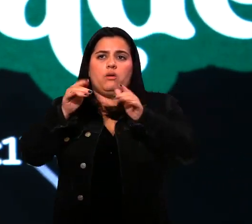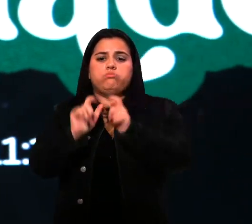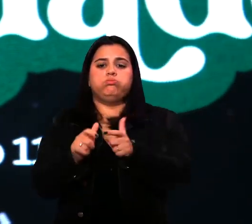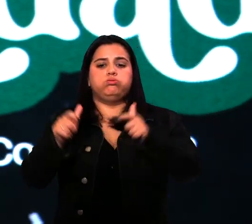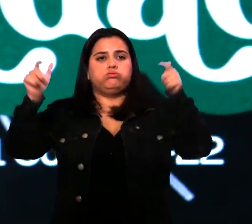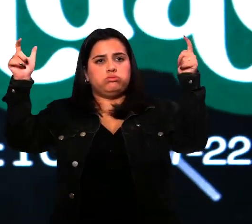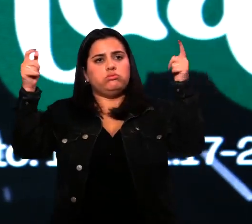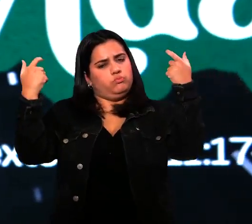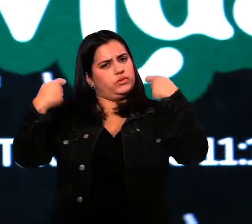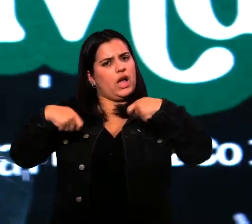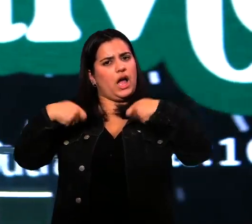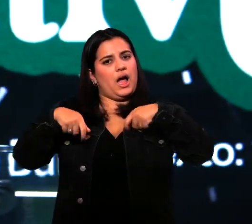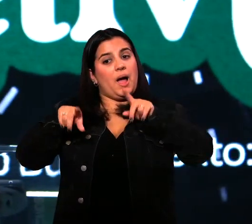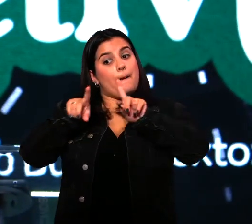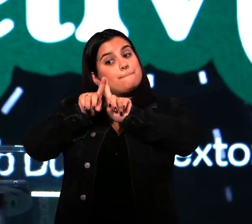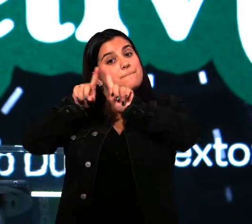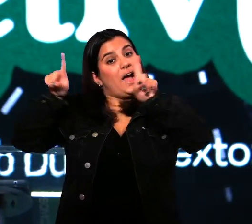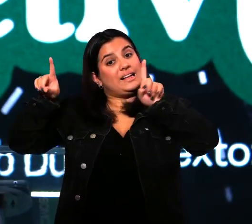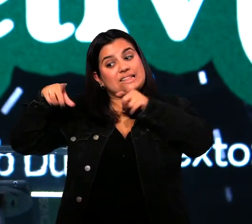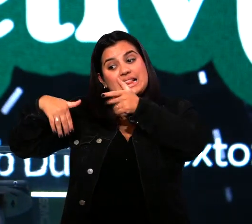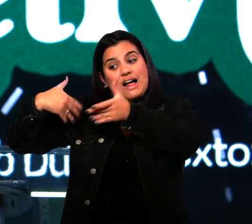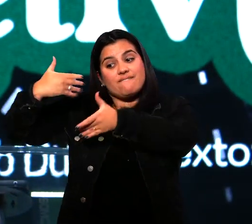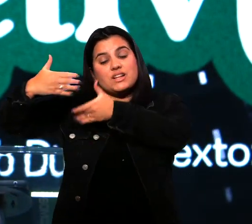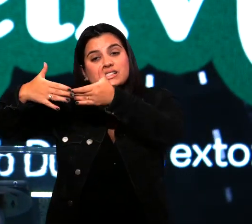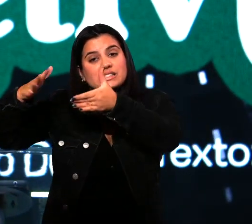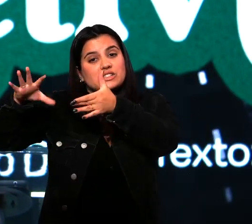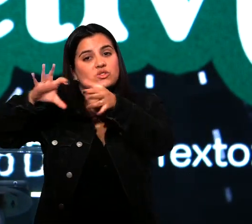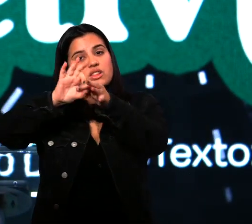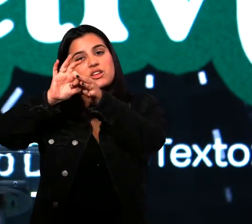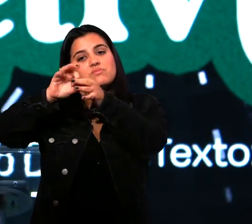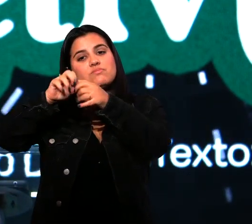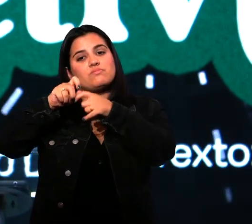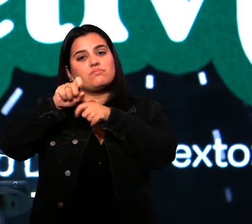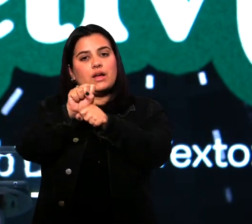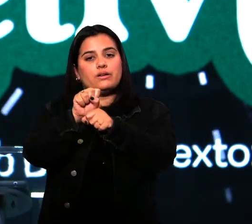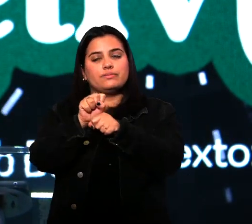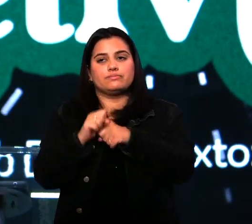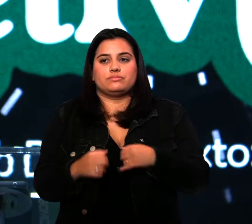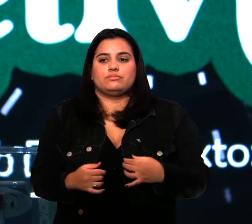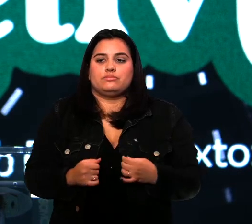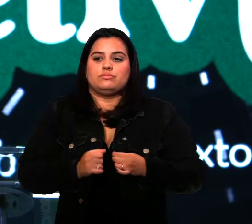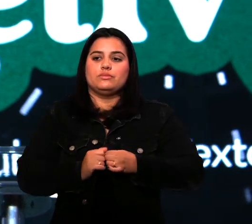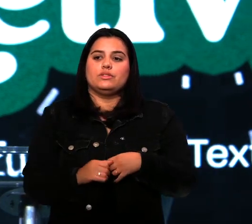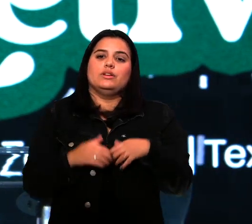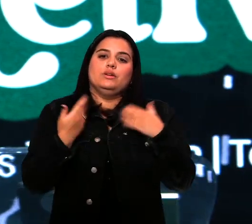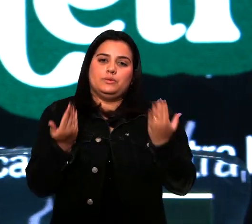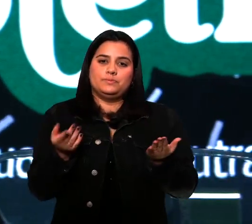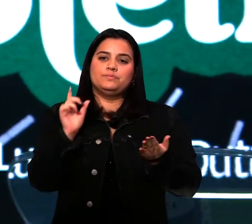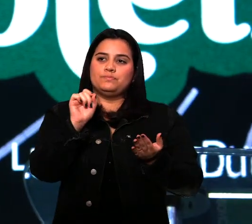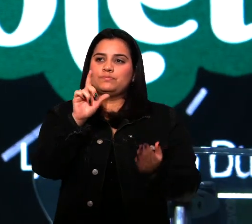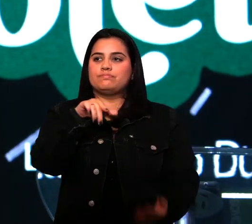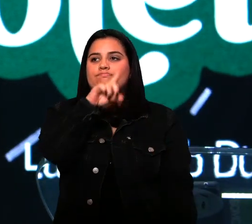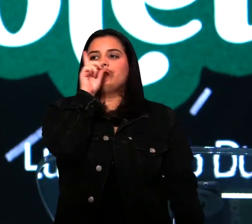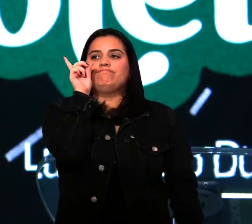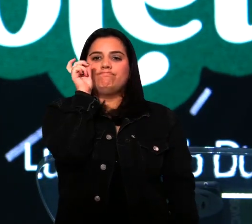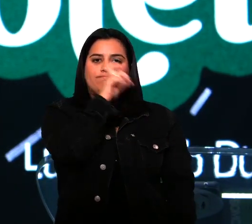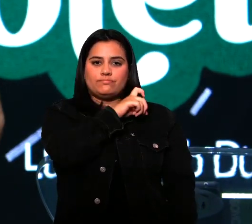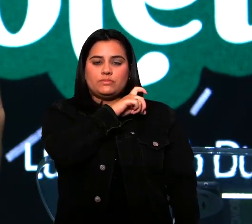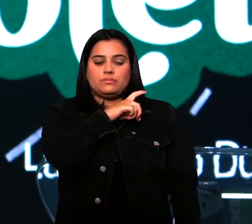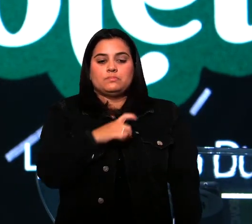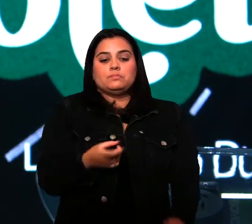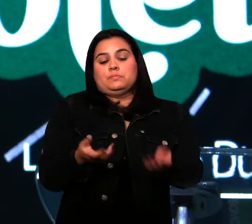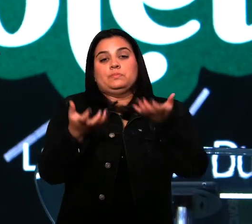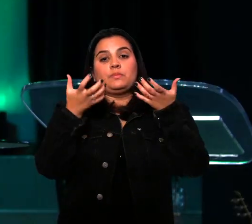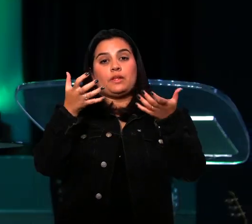cresce como se estivesse andando em unidade. O que é algo realmente muito complicado. Eu quero olhar com